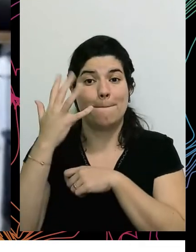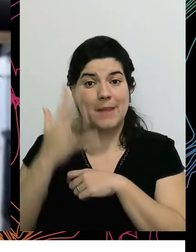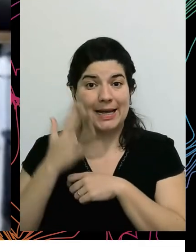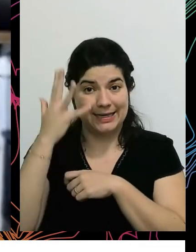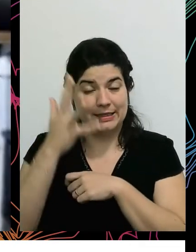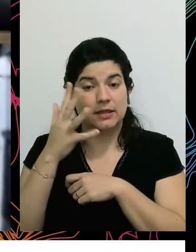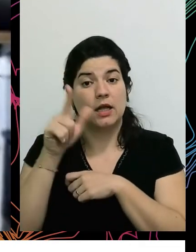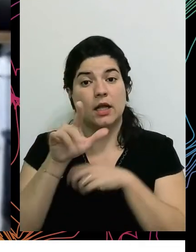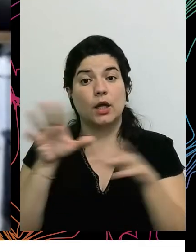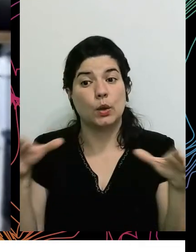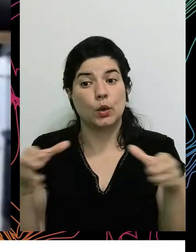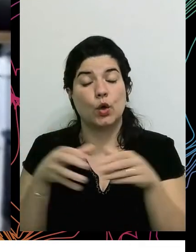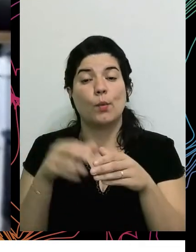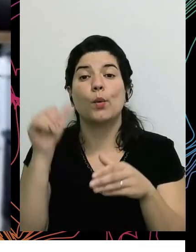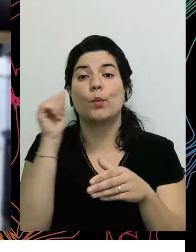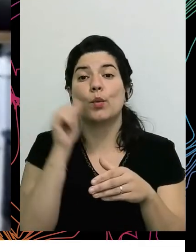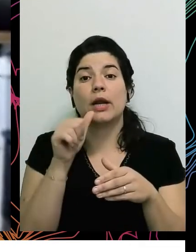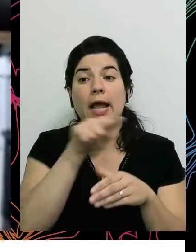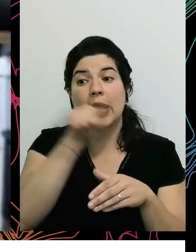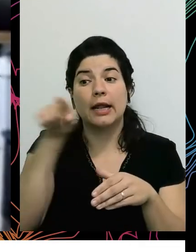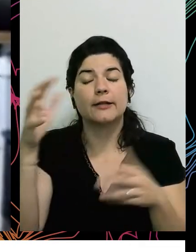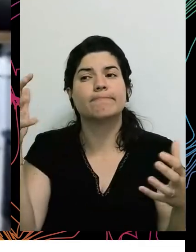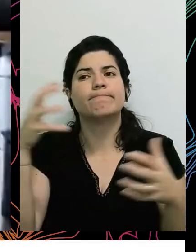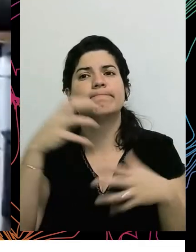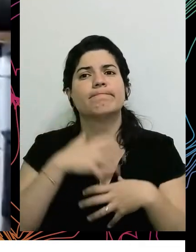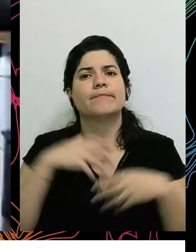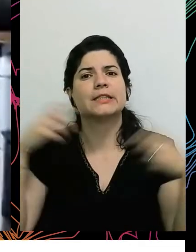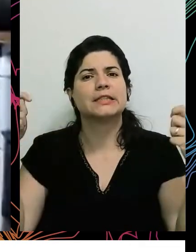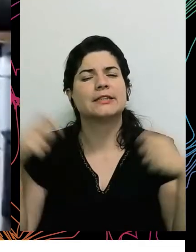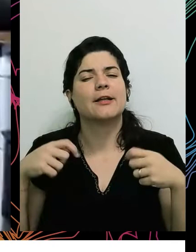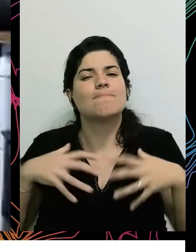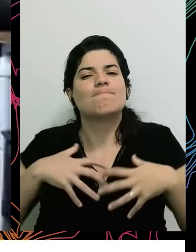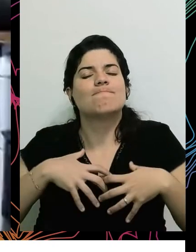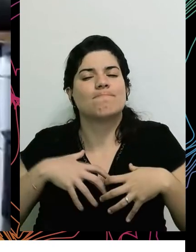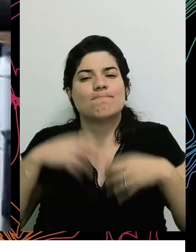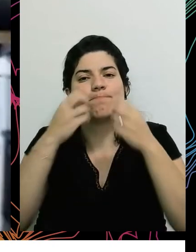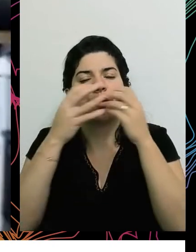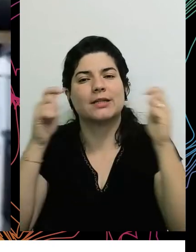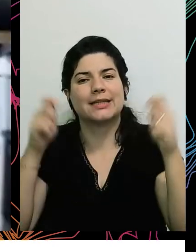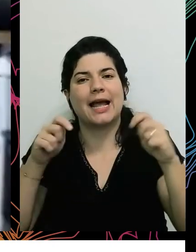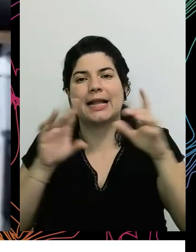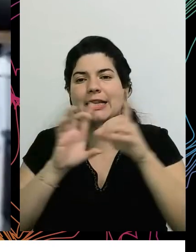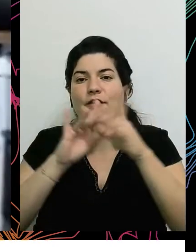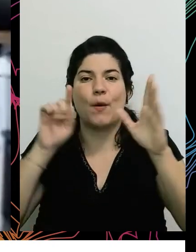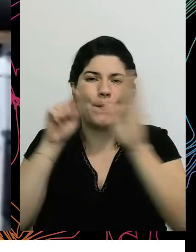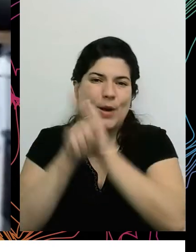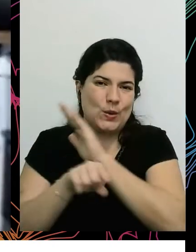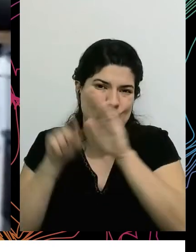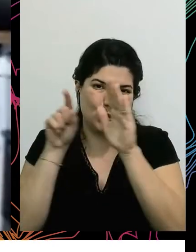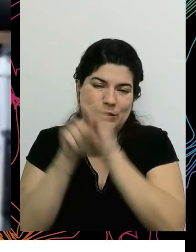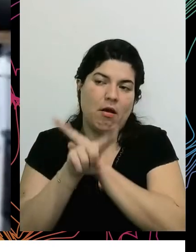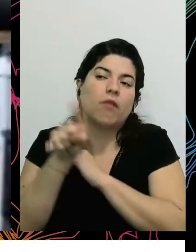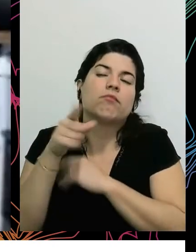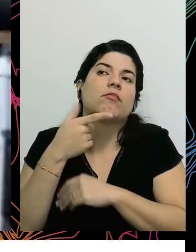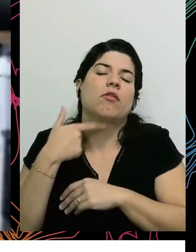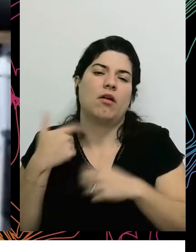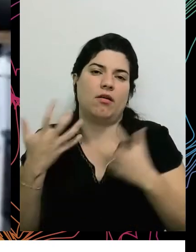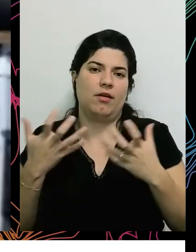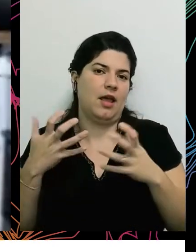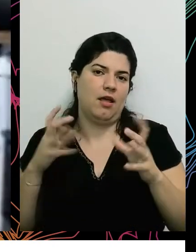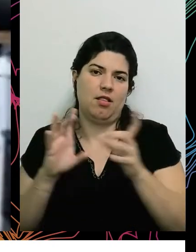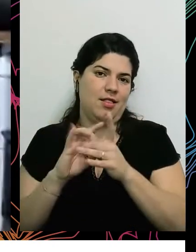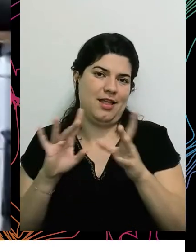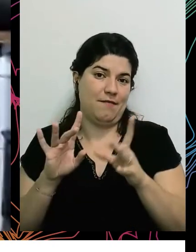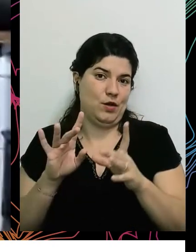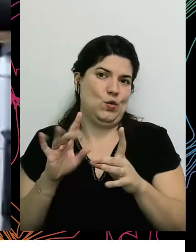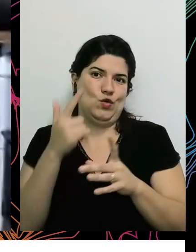corpo feminino, né, para que elas se sentissem à vontade de perguntar o que elas bem entendessem, né, sem